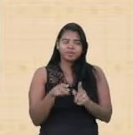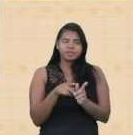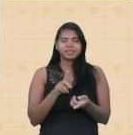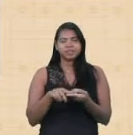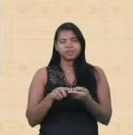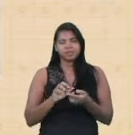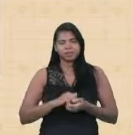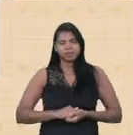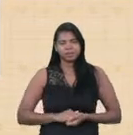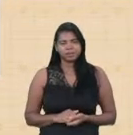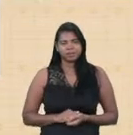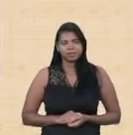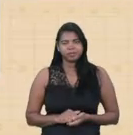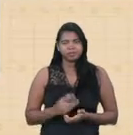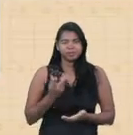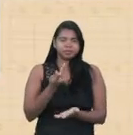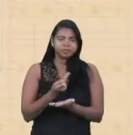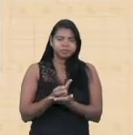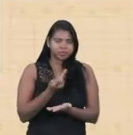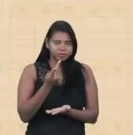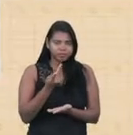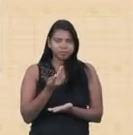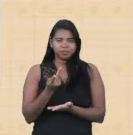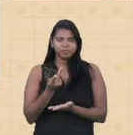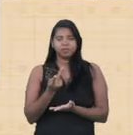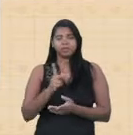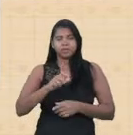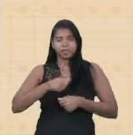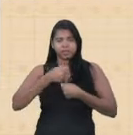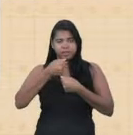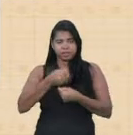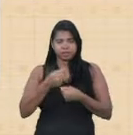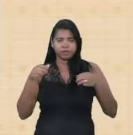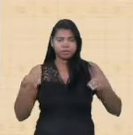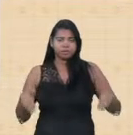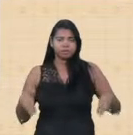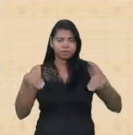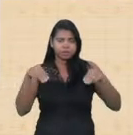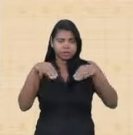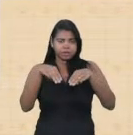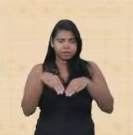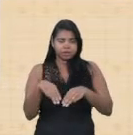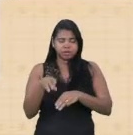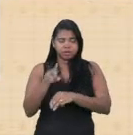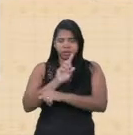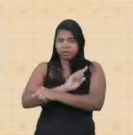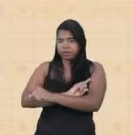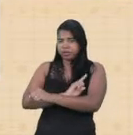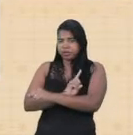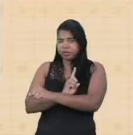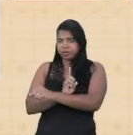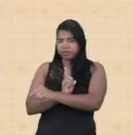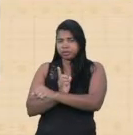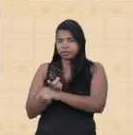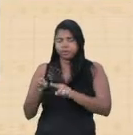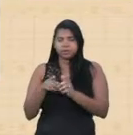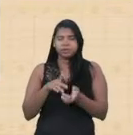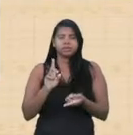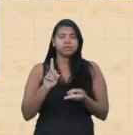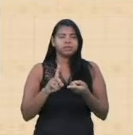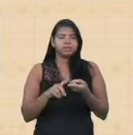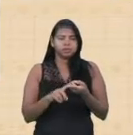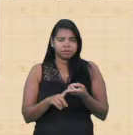O que vai acontecer é que quando essa força magnética for perpendicular à velocidade, inevitavelmente a carga